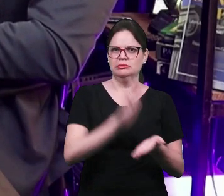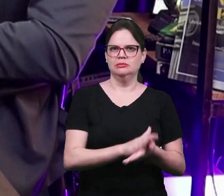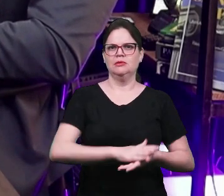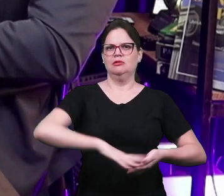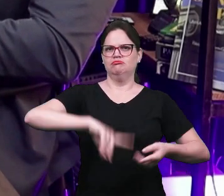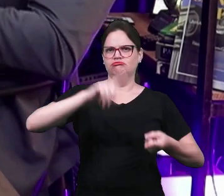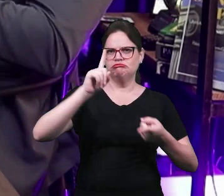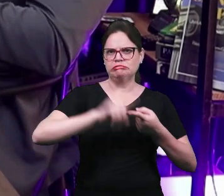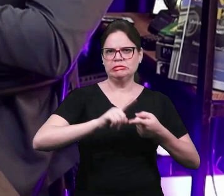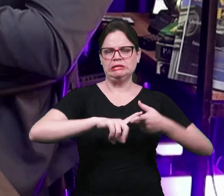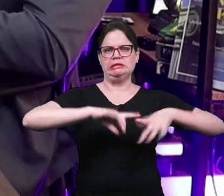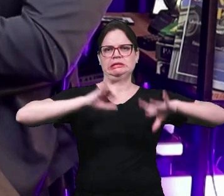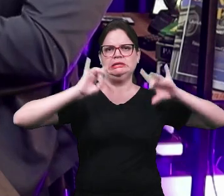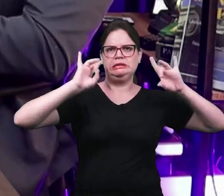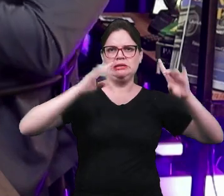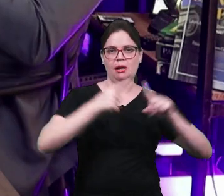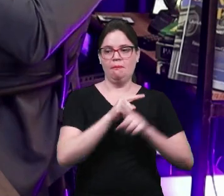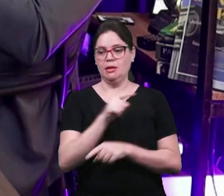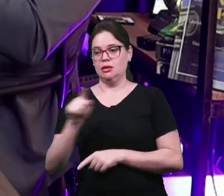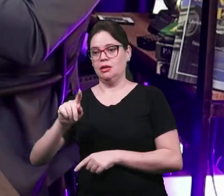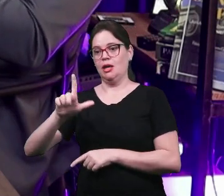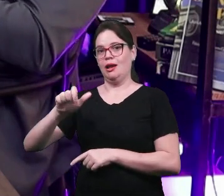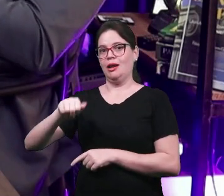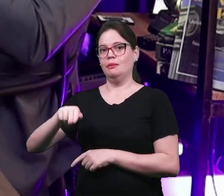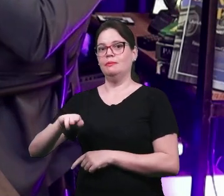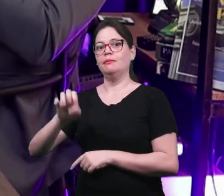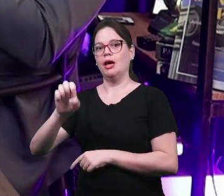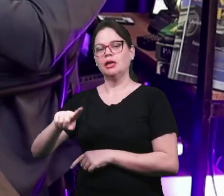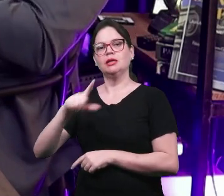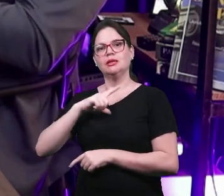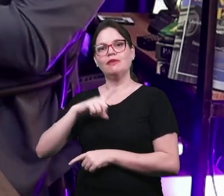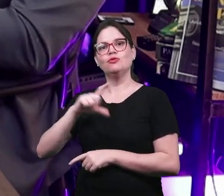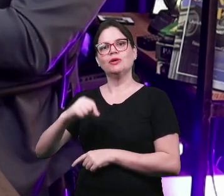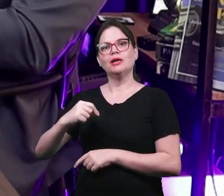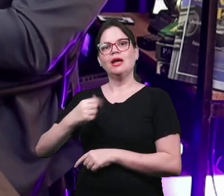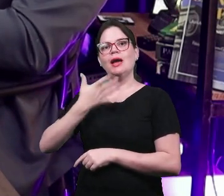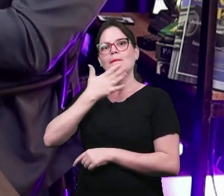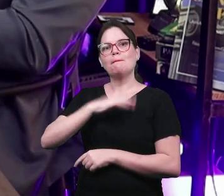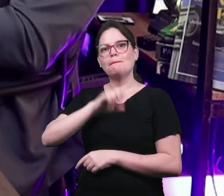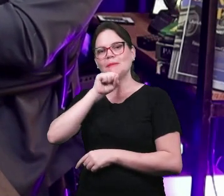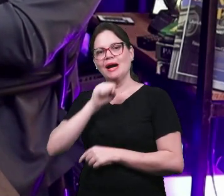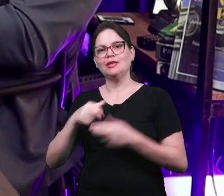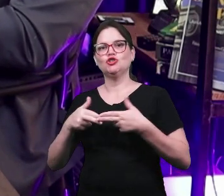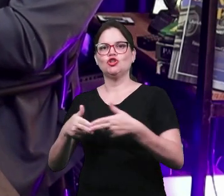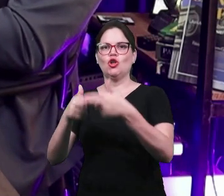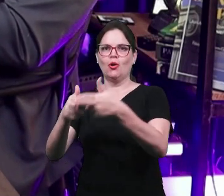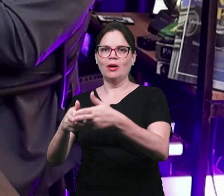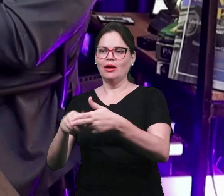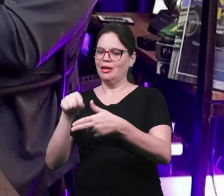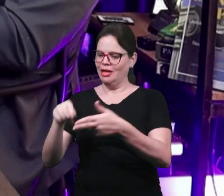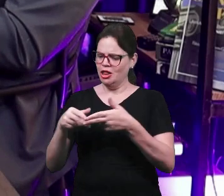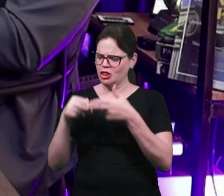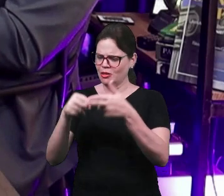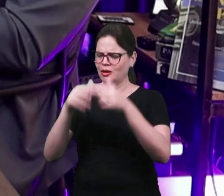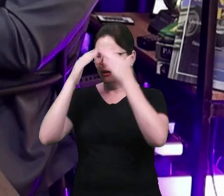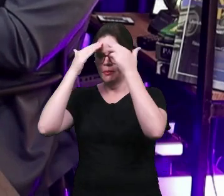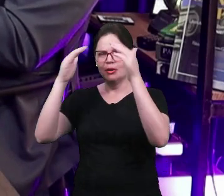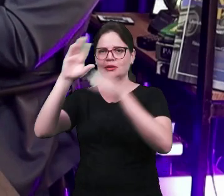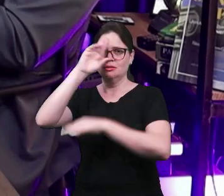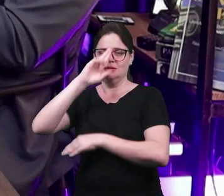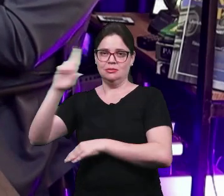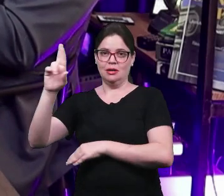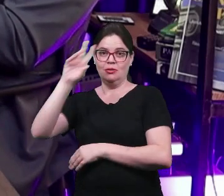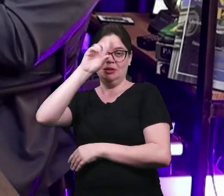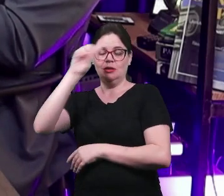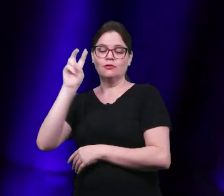que Deus se atentou para ele, falou com ele, achou graça diante de Deus. Né? Nós vemos nisso, pastor Alex,